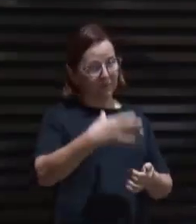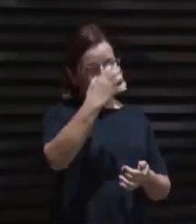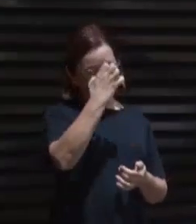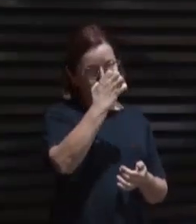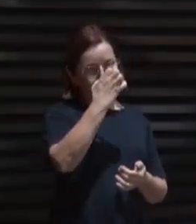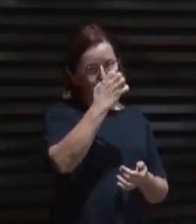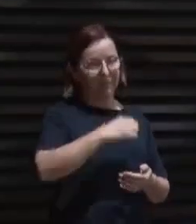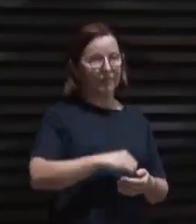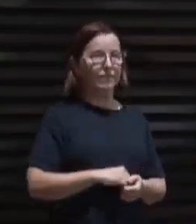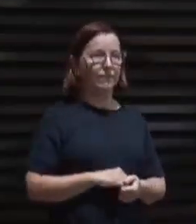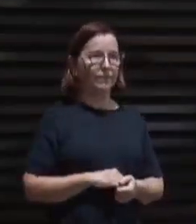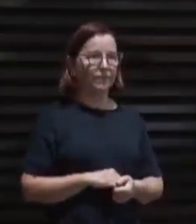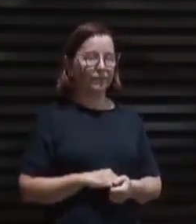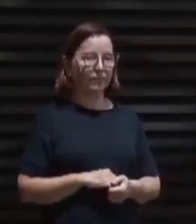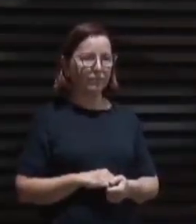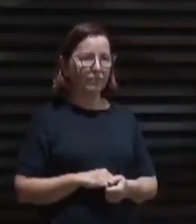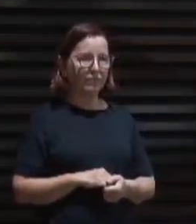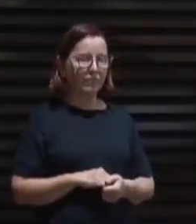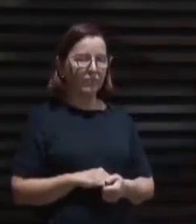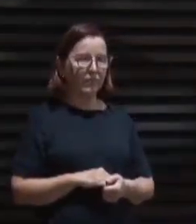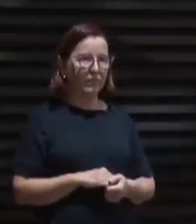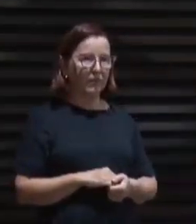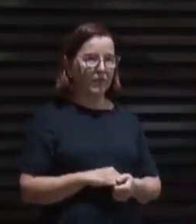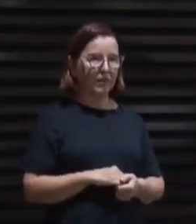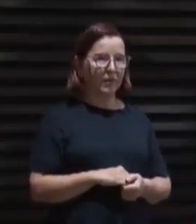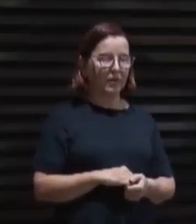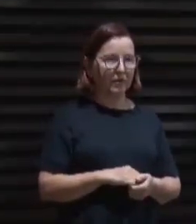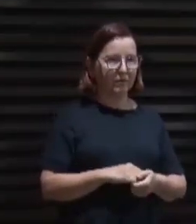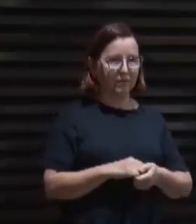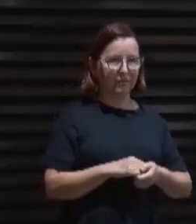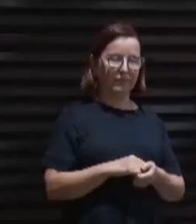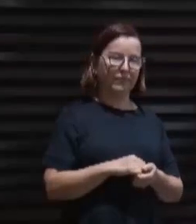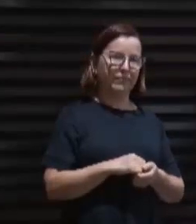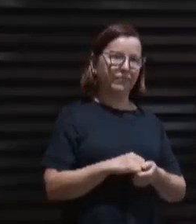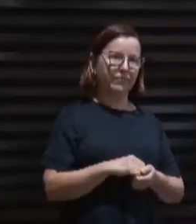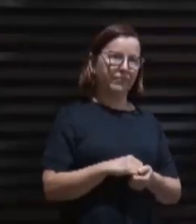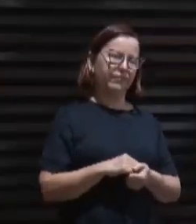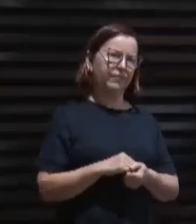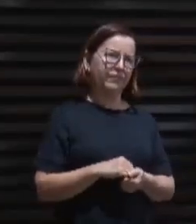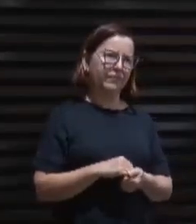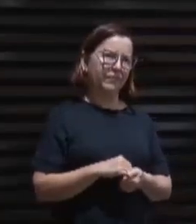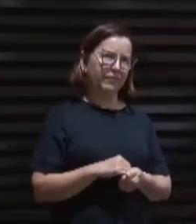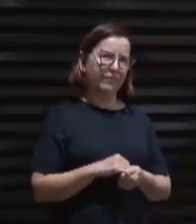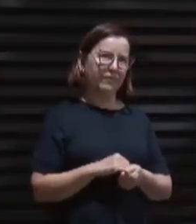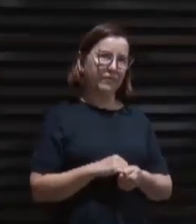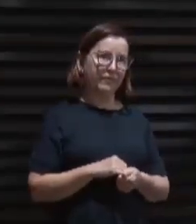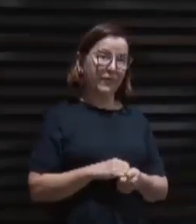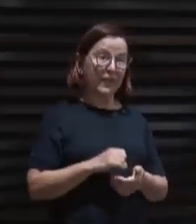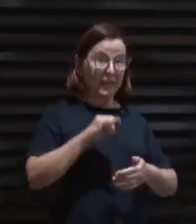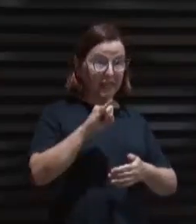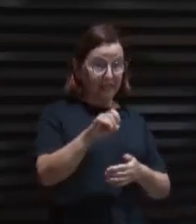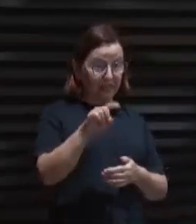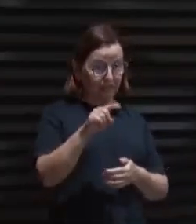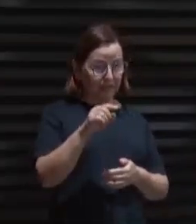Muito sério. Nós estamos com os 4 processos já encaminhados. E se você souber de